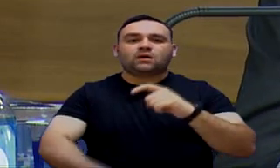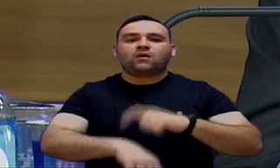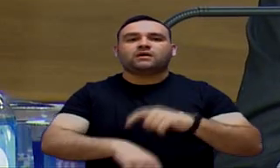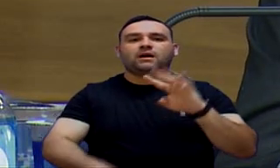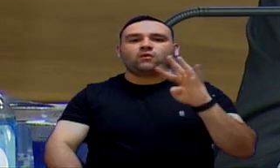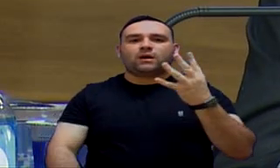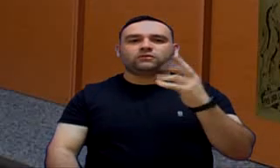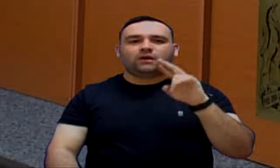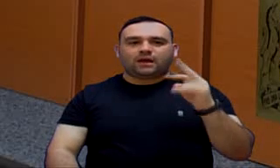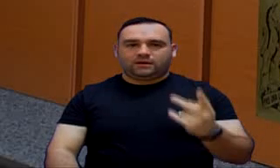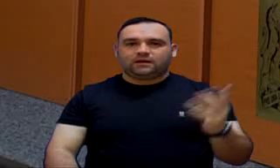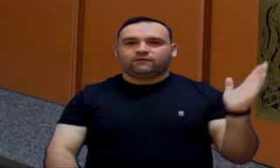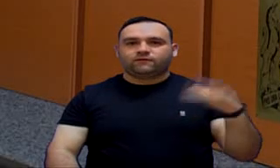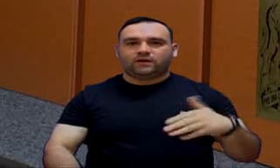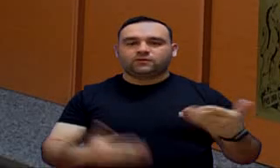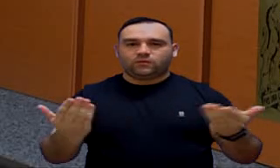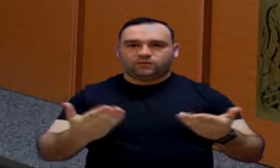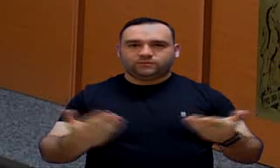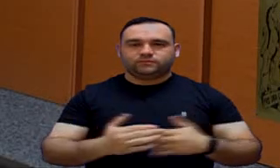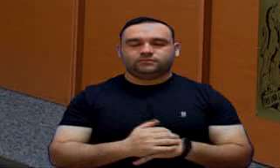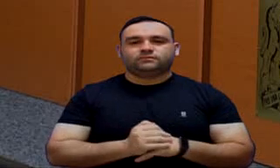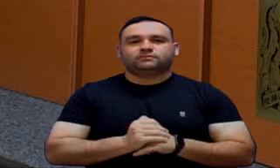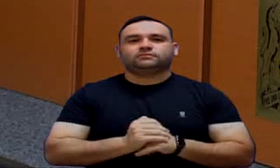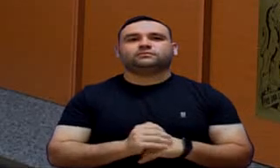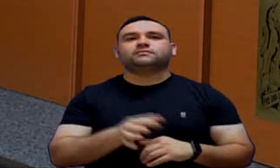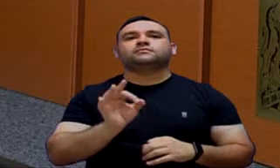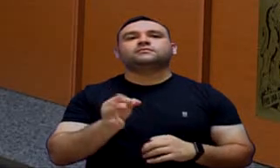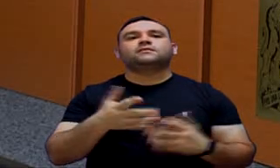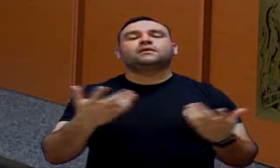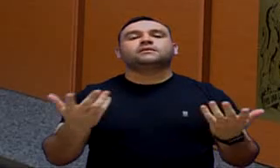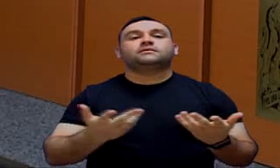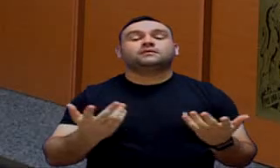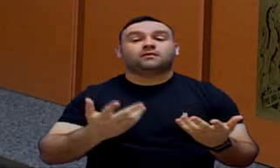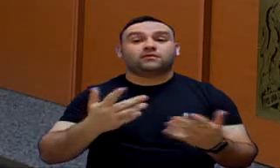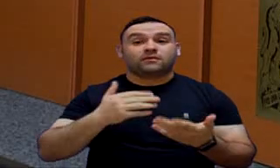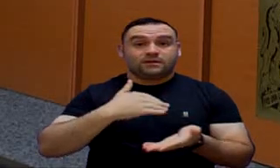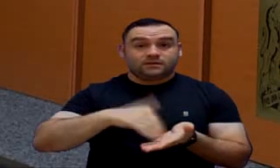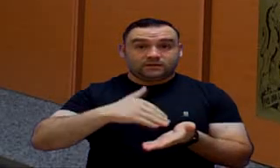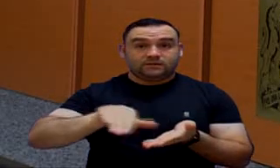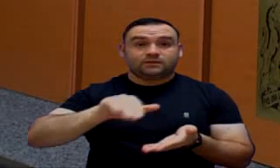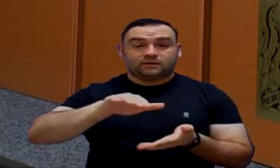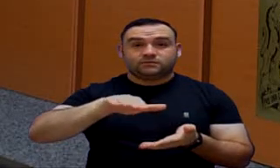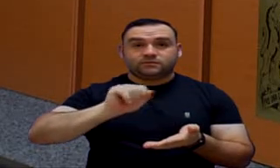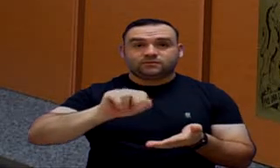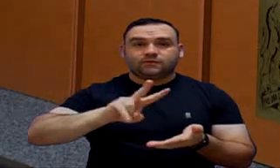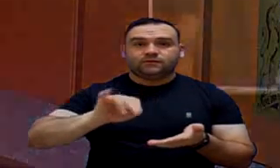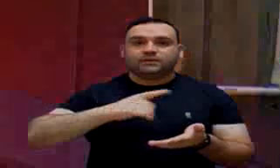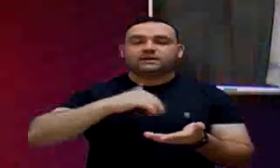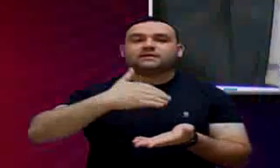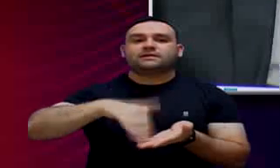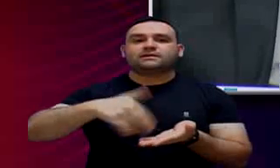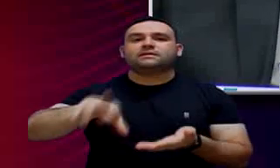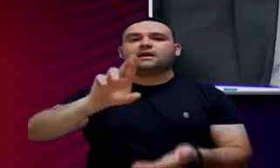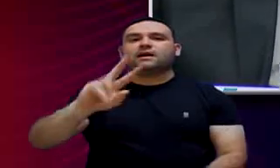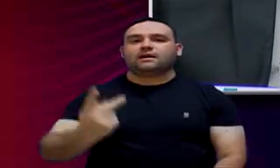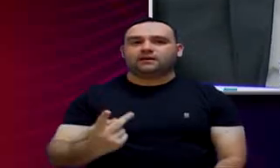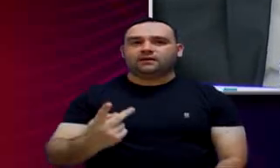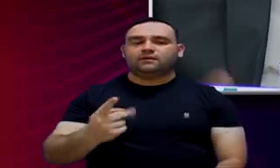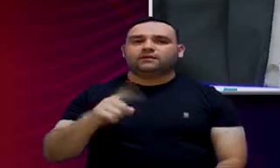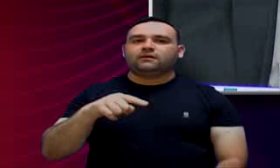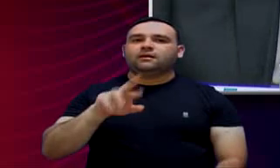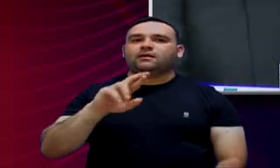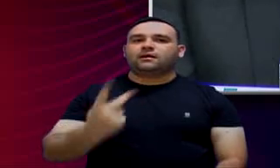de Recursos Humanos vai estar aqui hoje Ótimo então a secretaria para que chamamento é a secretária de RH